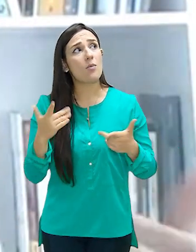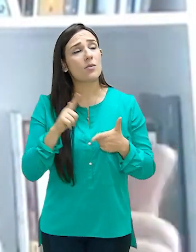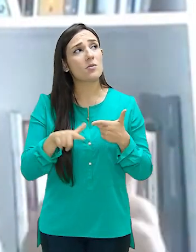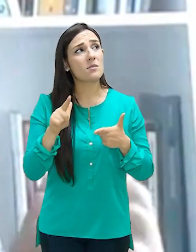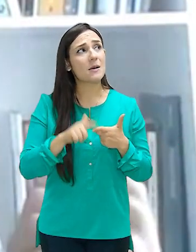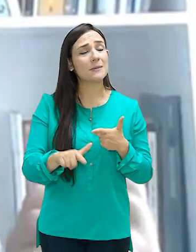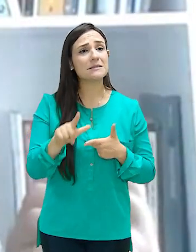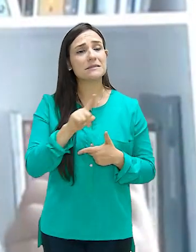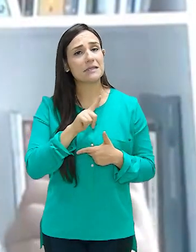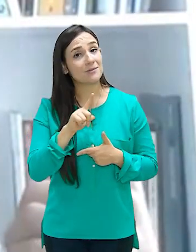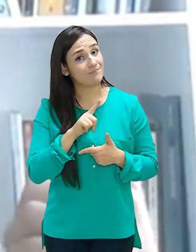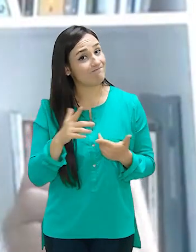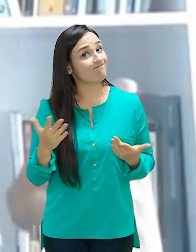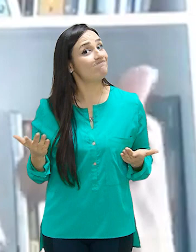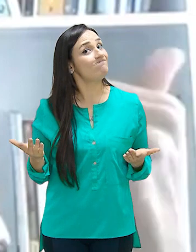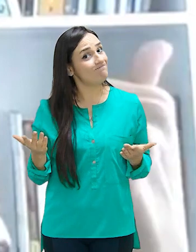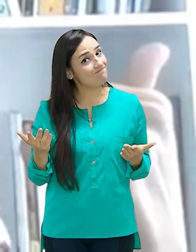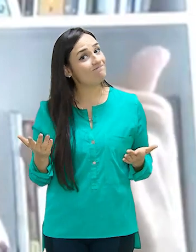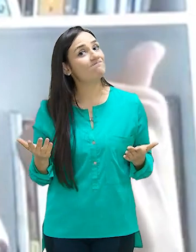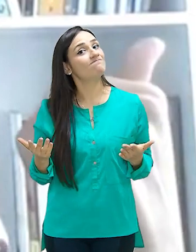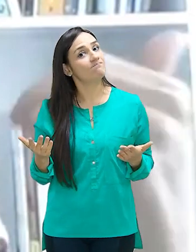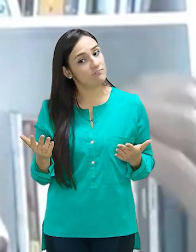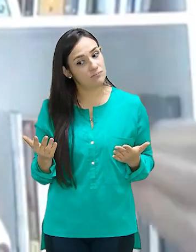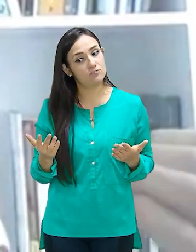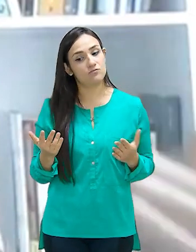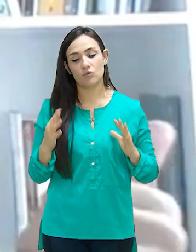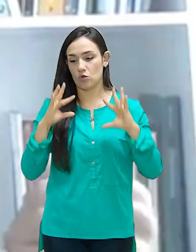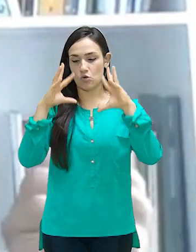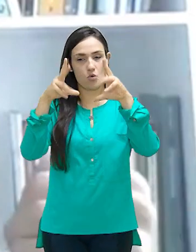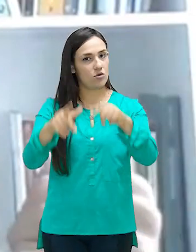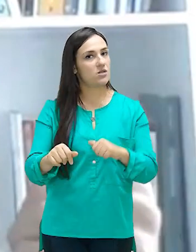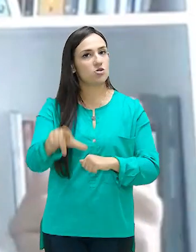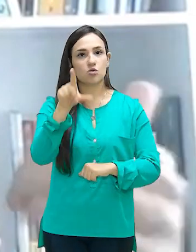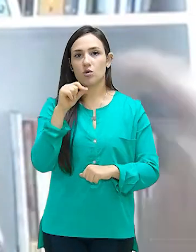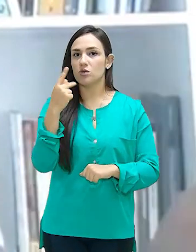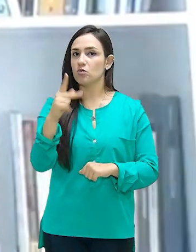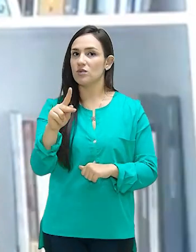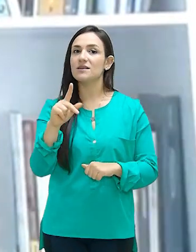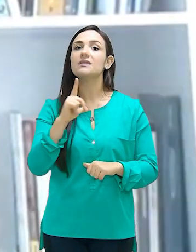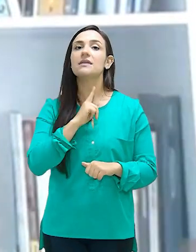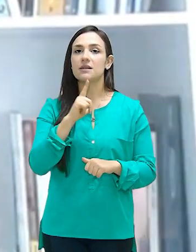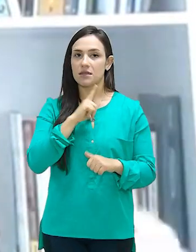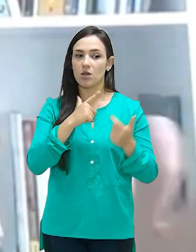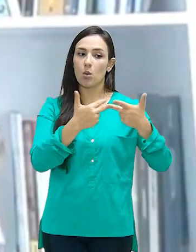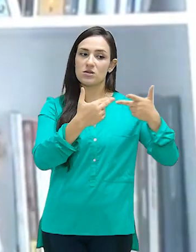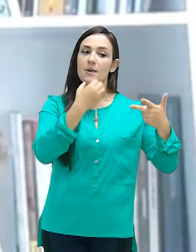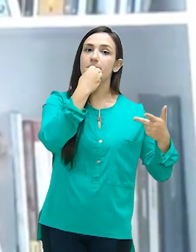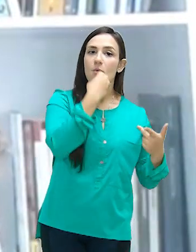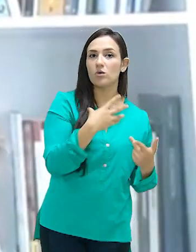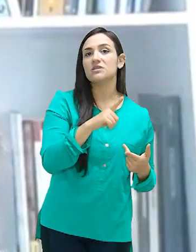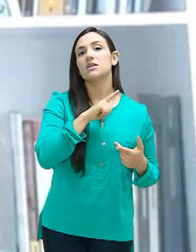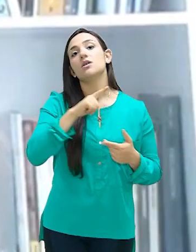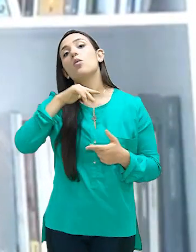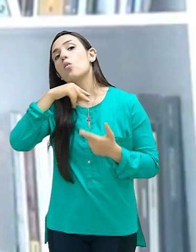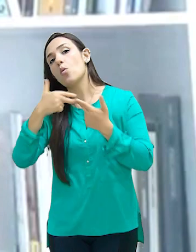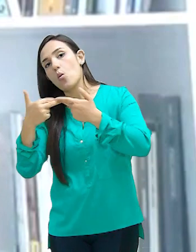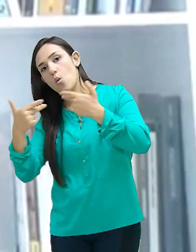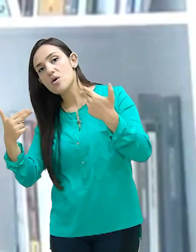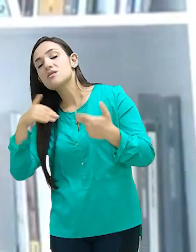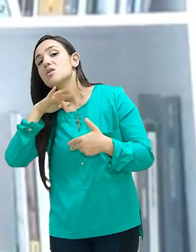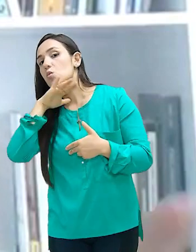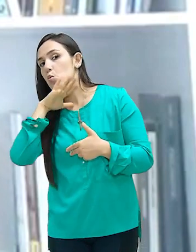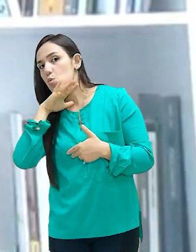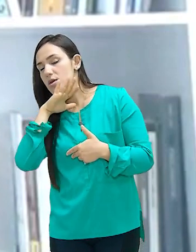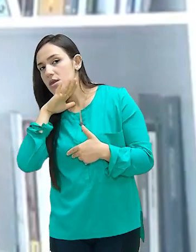né? Então a gente vai pensar assim, todas as decisões elas têm prós e contras, elas têm vantagens e desvantagens,